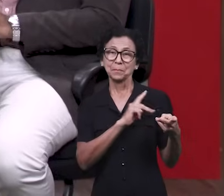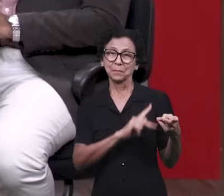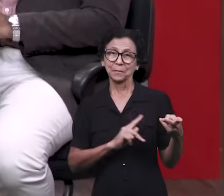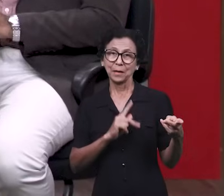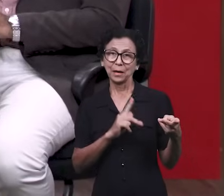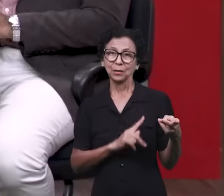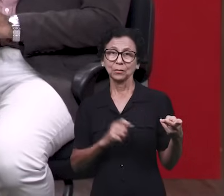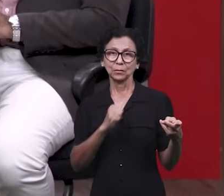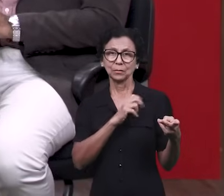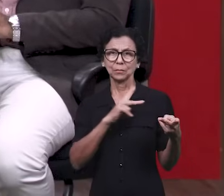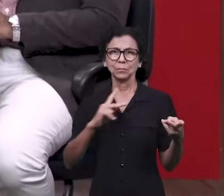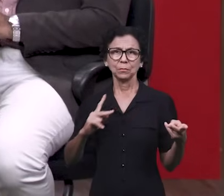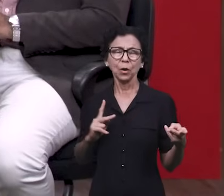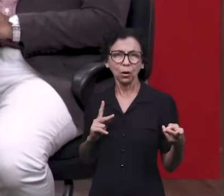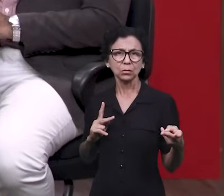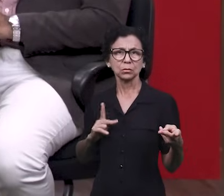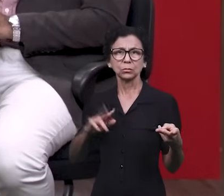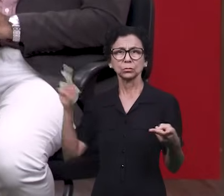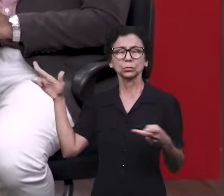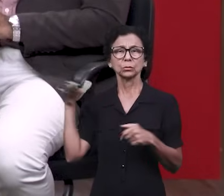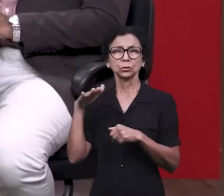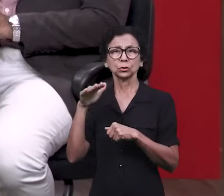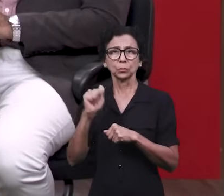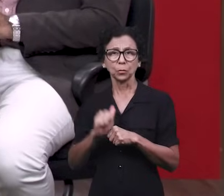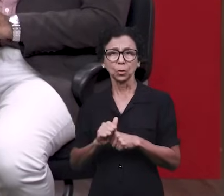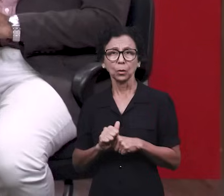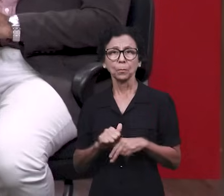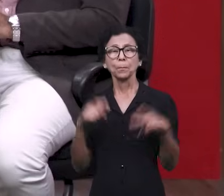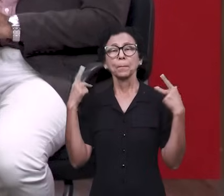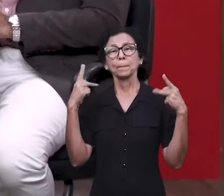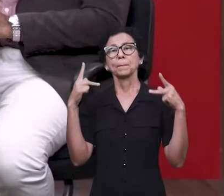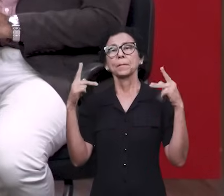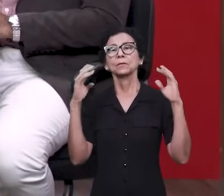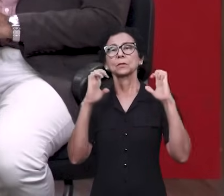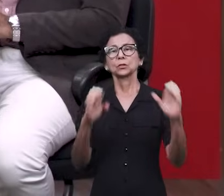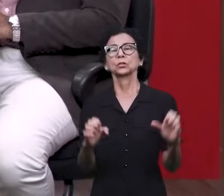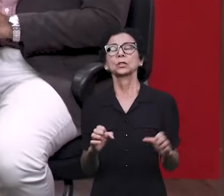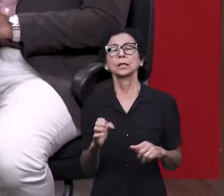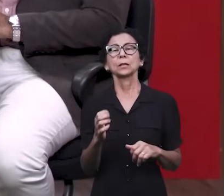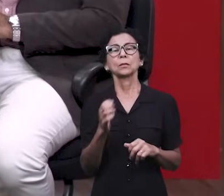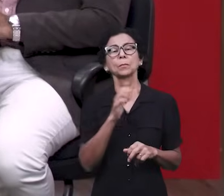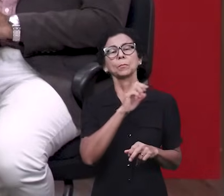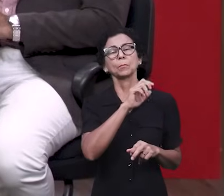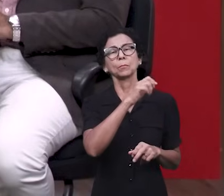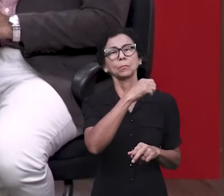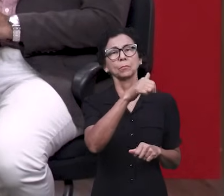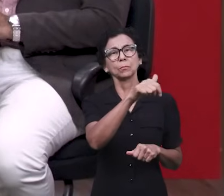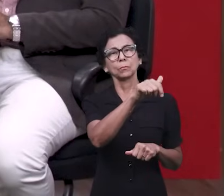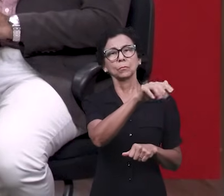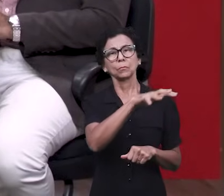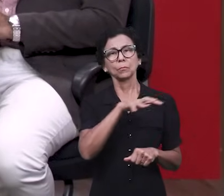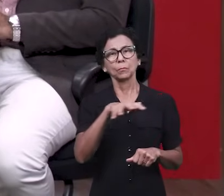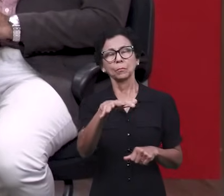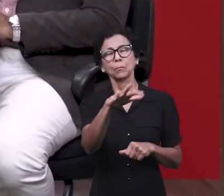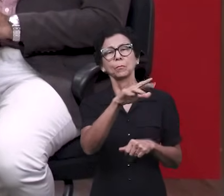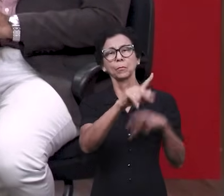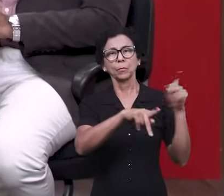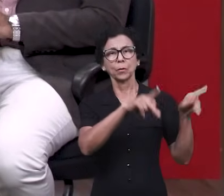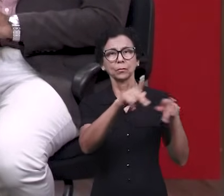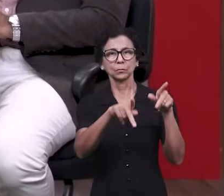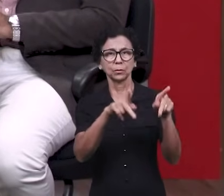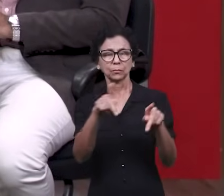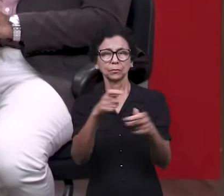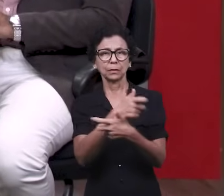E aonde ele ia, ele deixava ali uma igreja, né, um altar de adoração ao Senhor para a